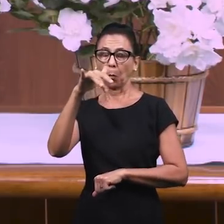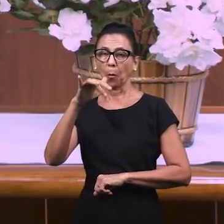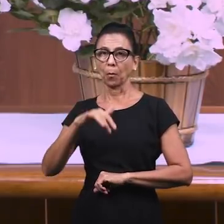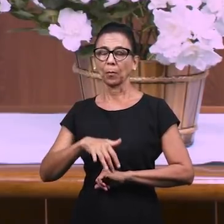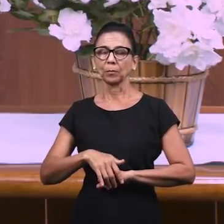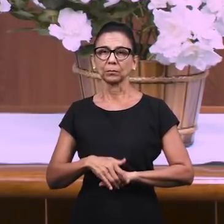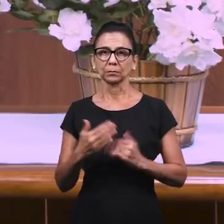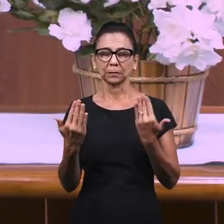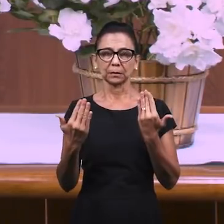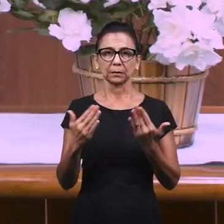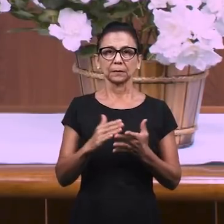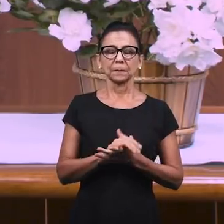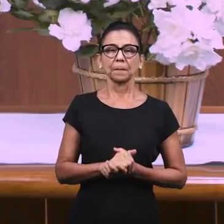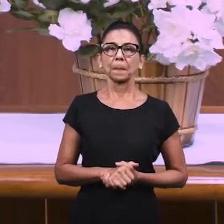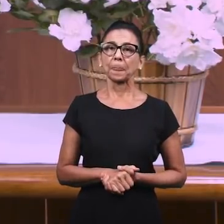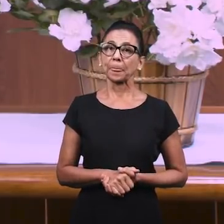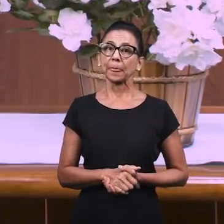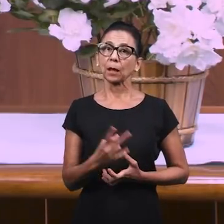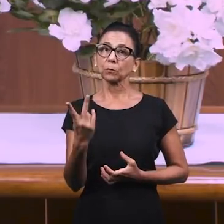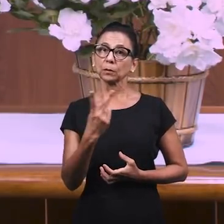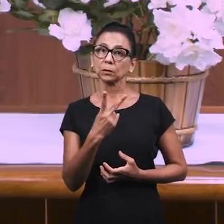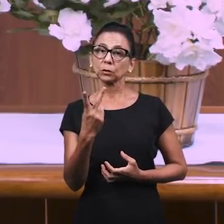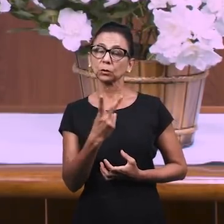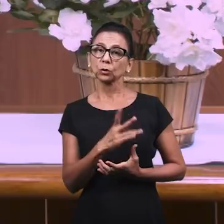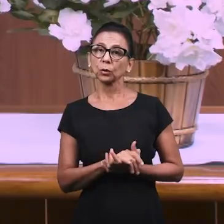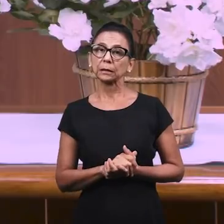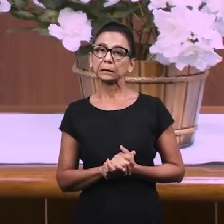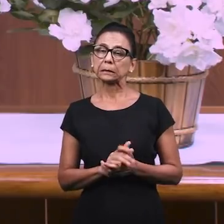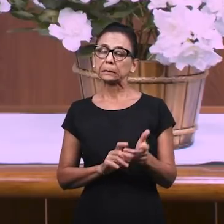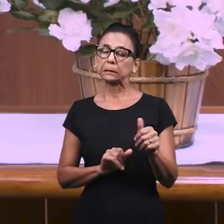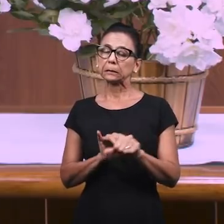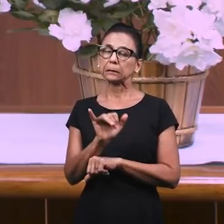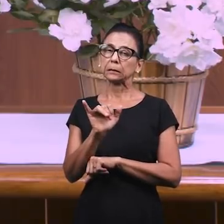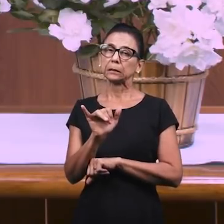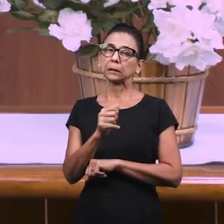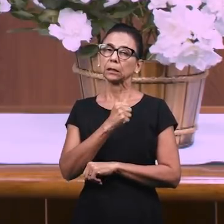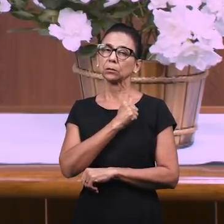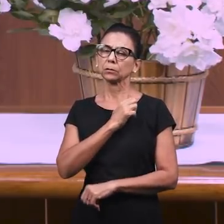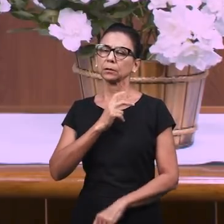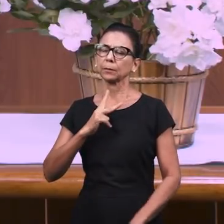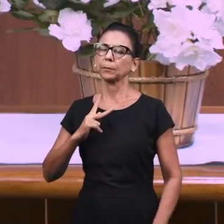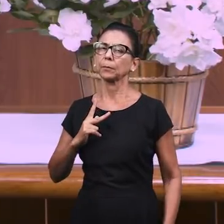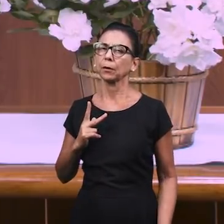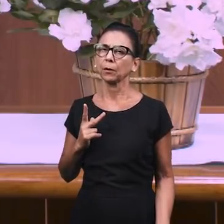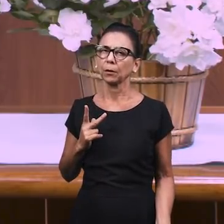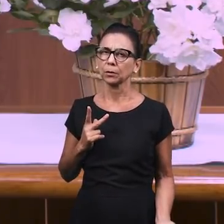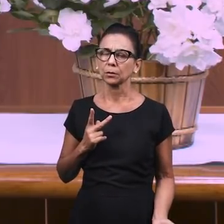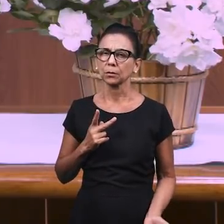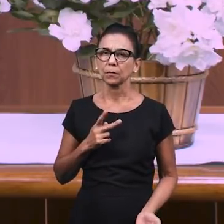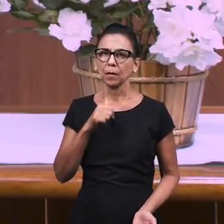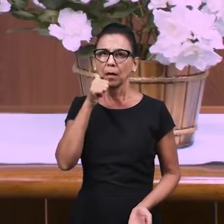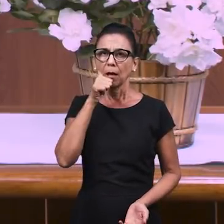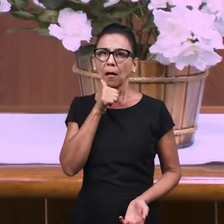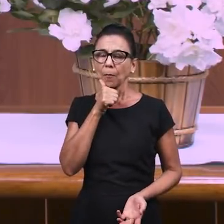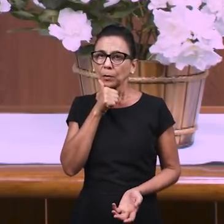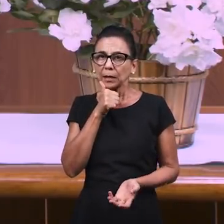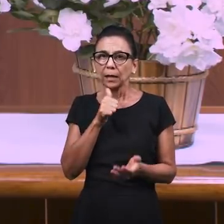Quando ela fala que ele que fez, mas que ela sabia, ela foi conivente. Ela não fez, mas